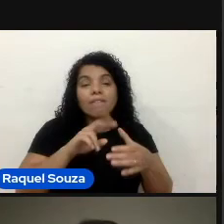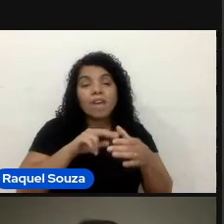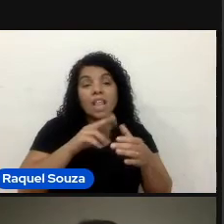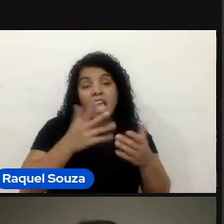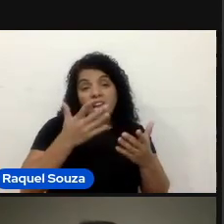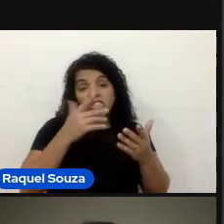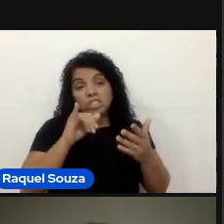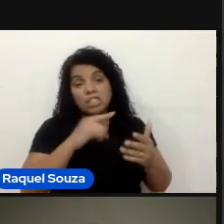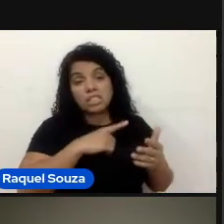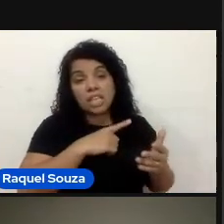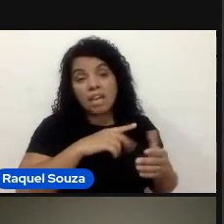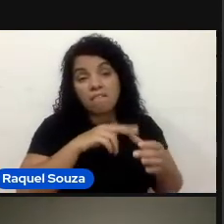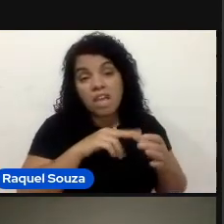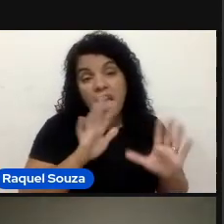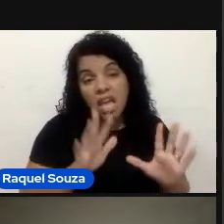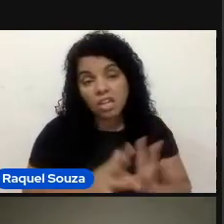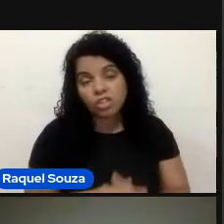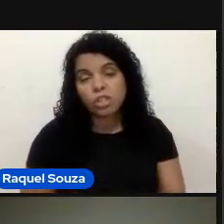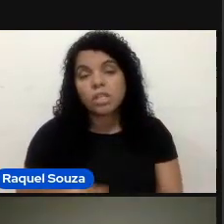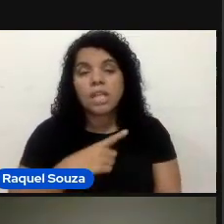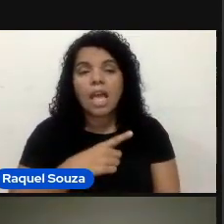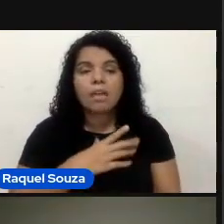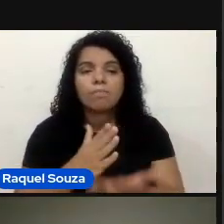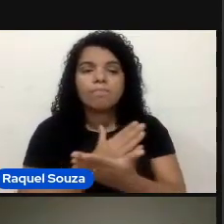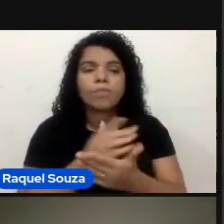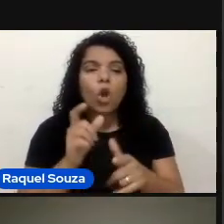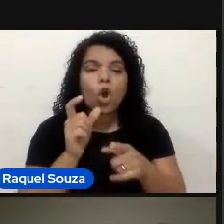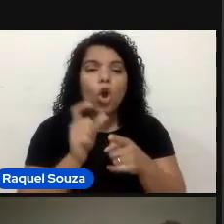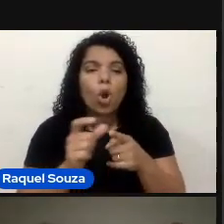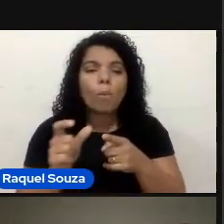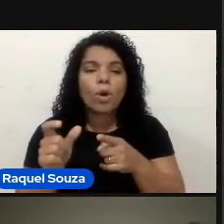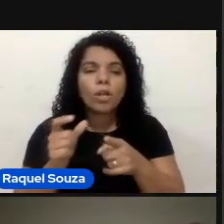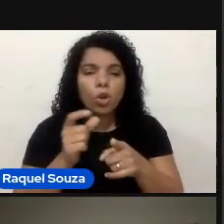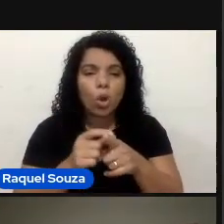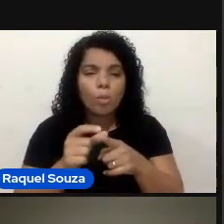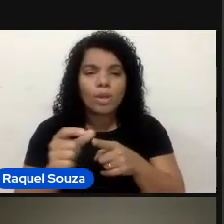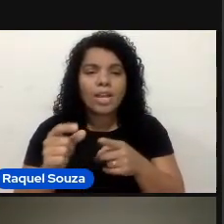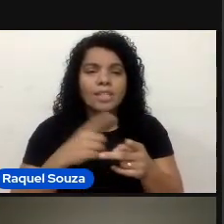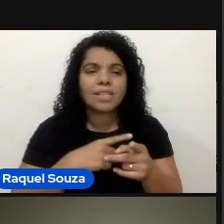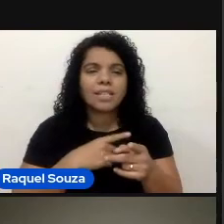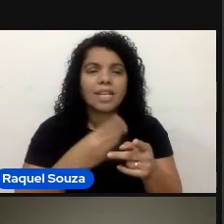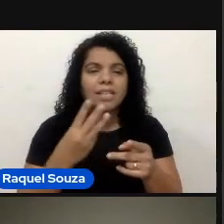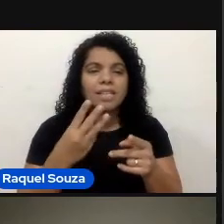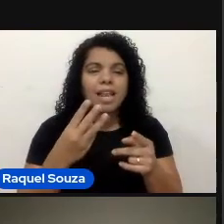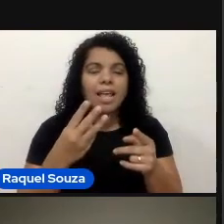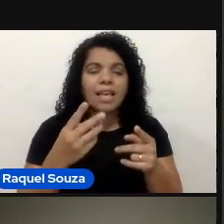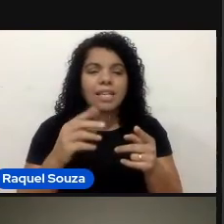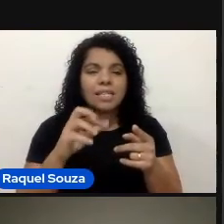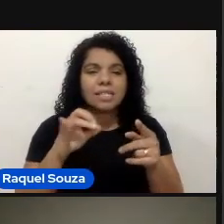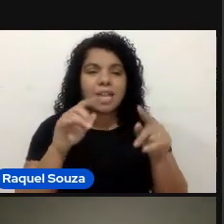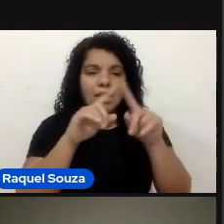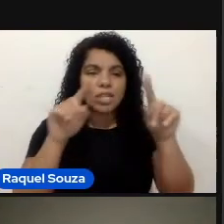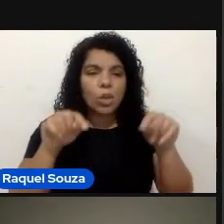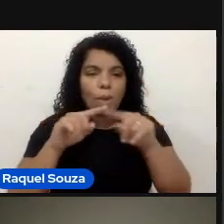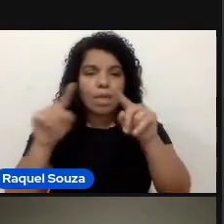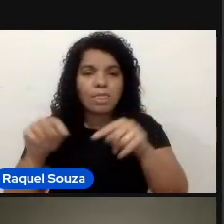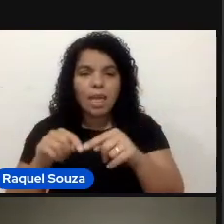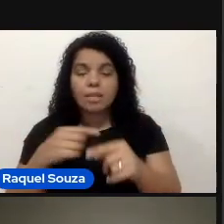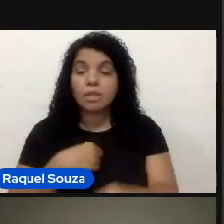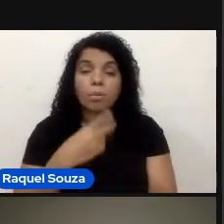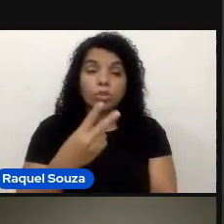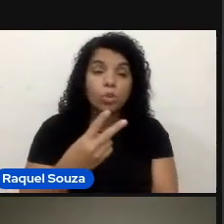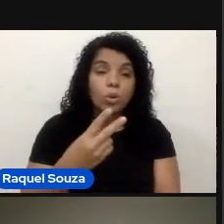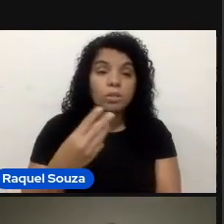tem variantes, por exemplo. Tem componentes que você tem 3 cards numa tela, mas você pode ter 2, você pode ter 1, você pode ter